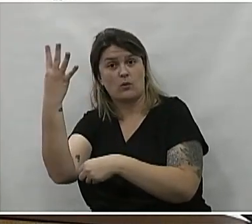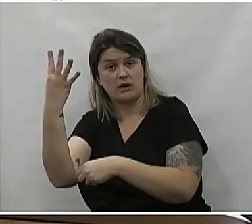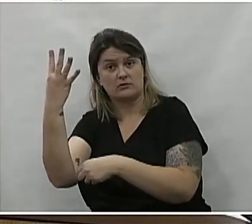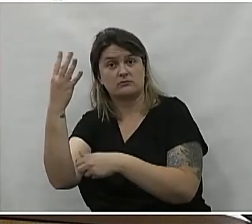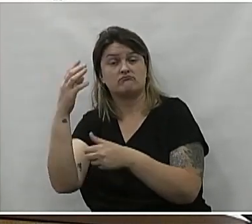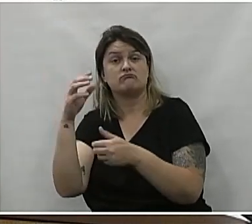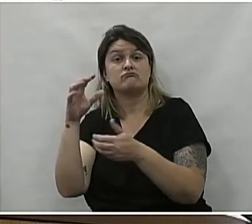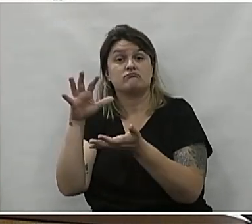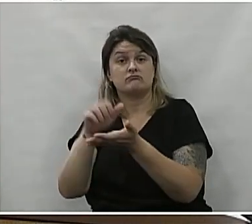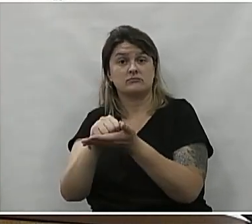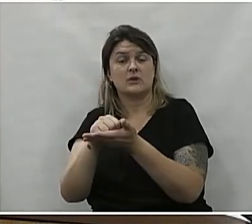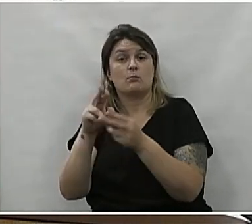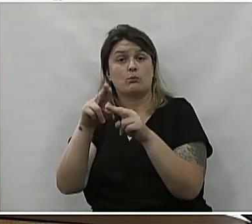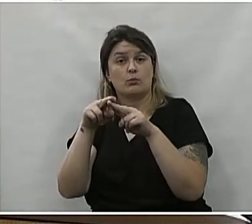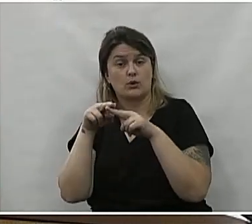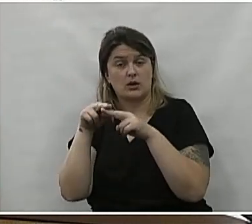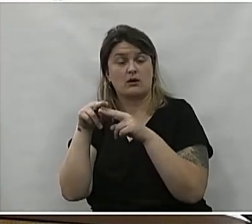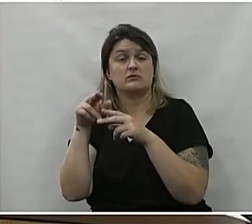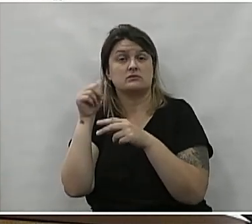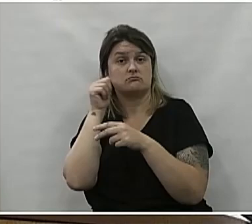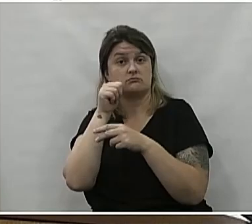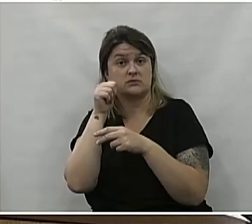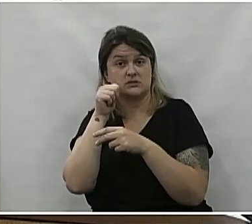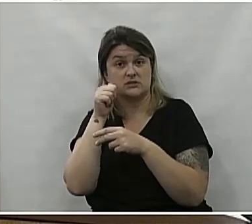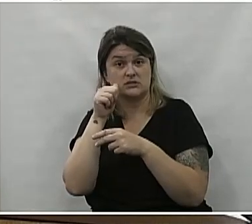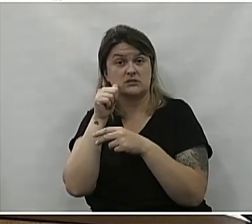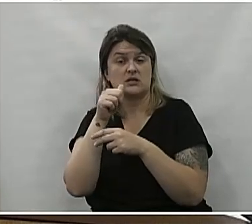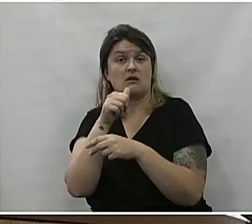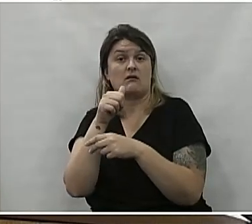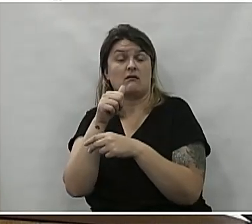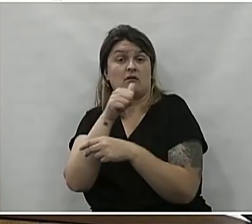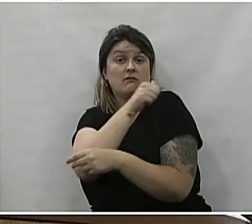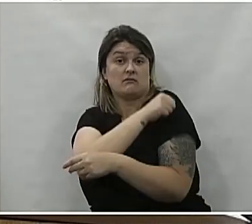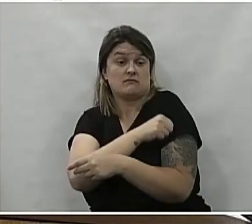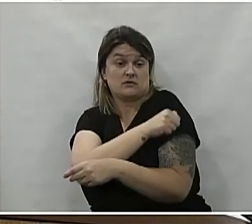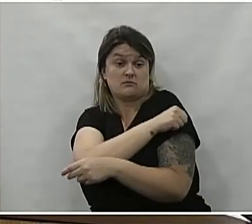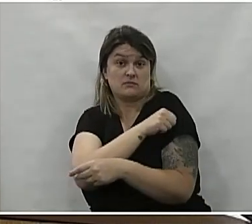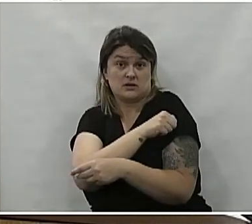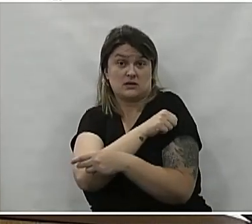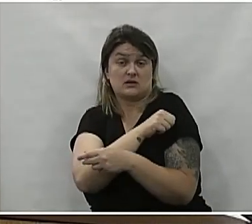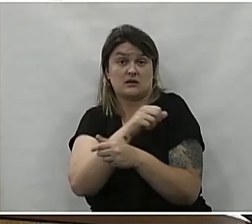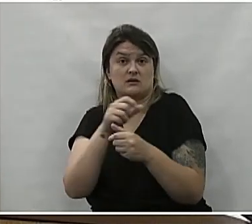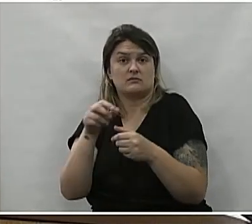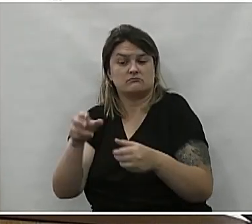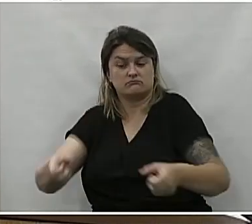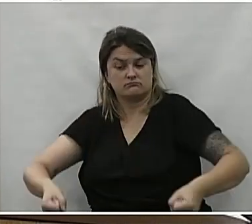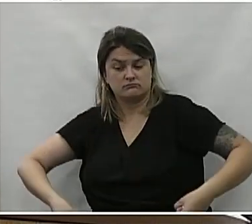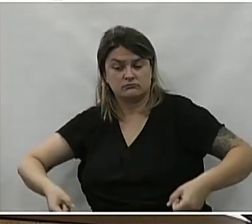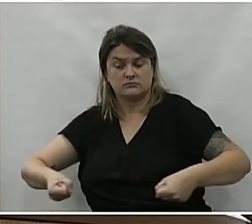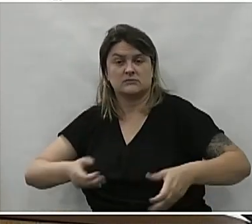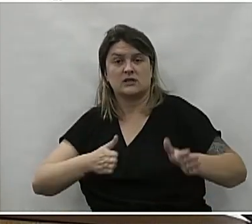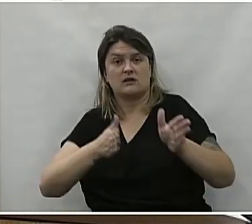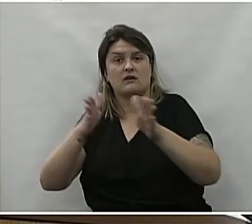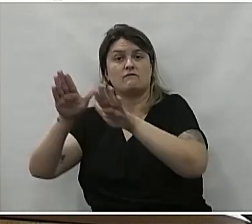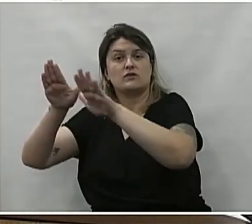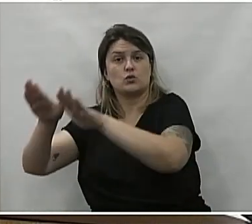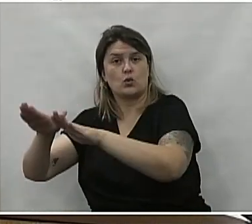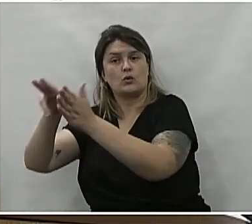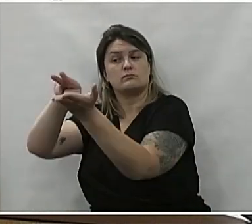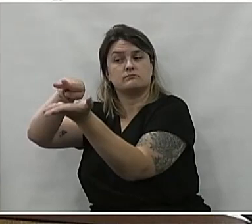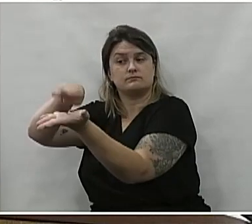Registre que Em razão Do quadro clínico Da paciente O enfermeiro Encaminhou A mesma Em cadeira de rodas Ao setor de observação